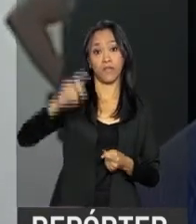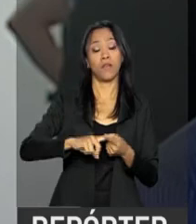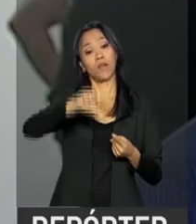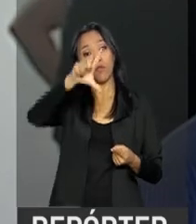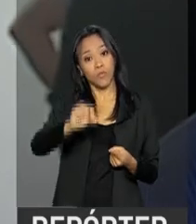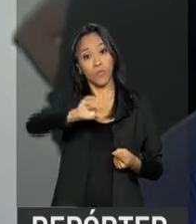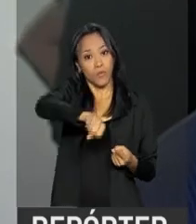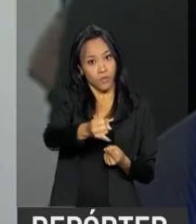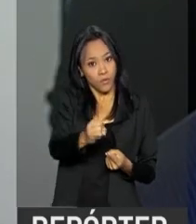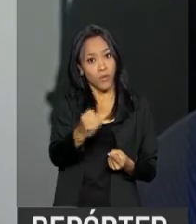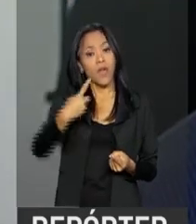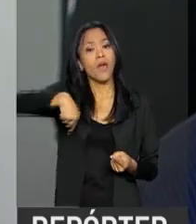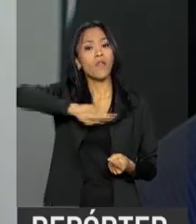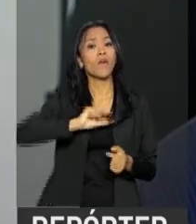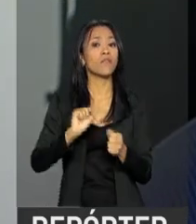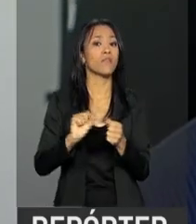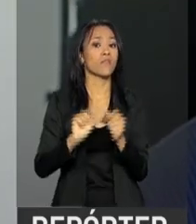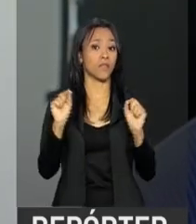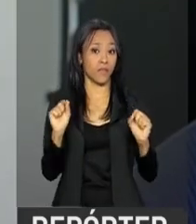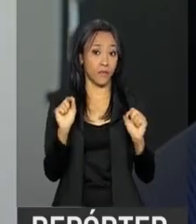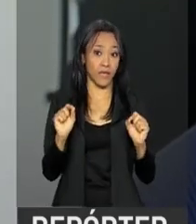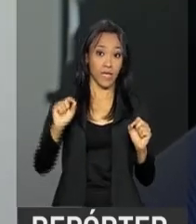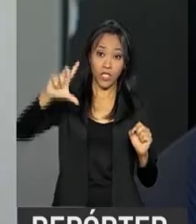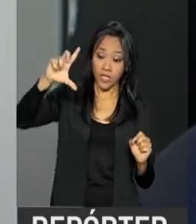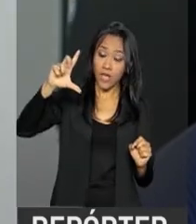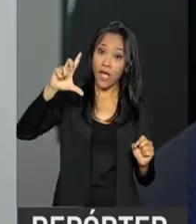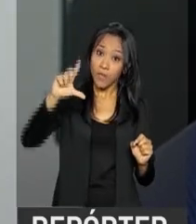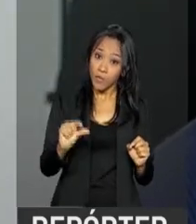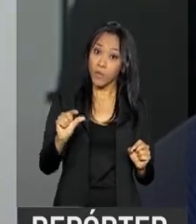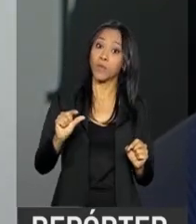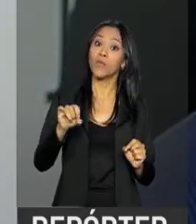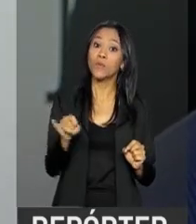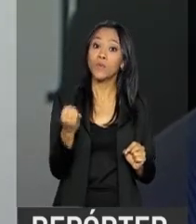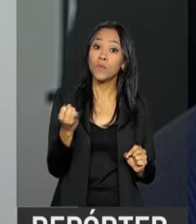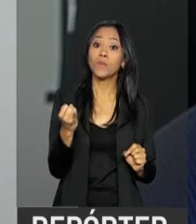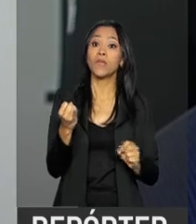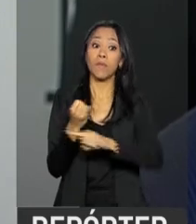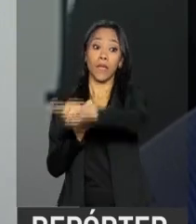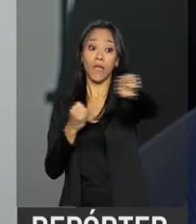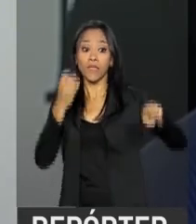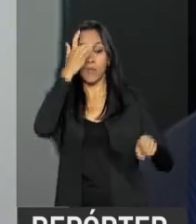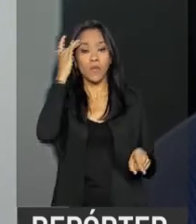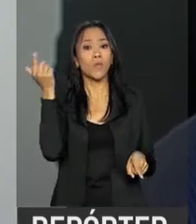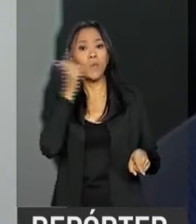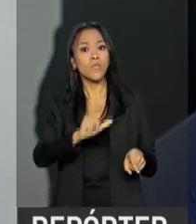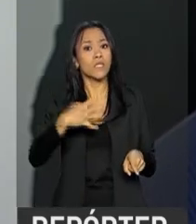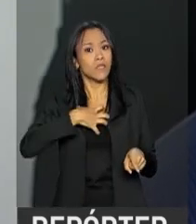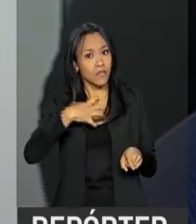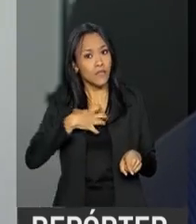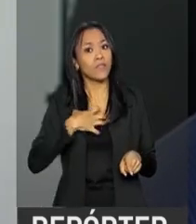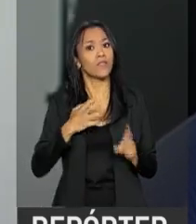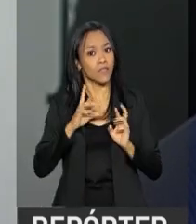juro é nós fazemos a queda da taxa de juro chegar na ponta através da diminuição do spred que é